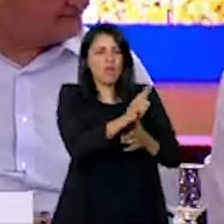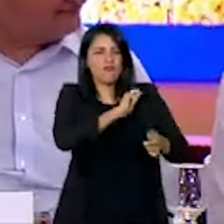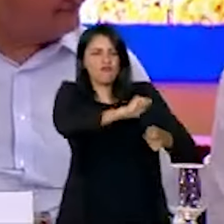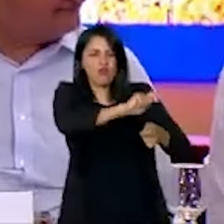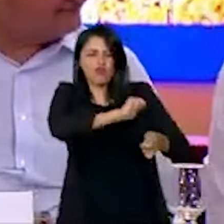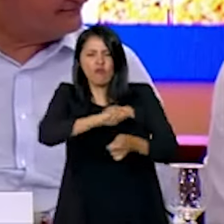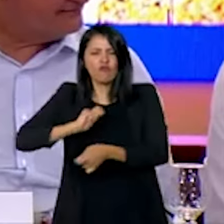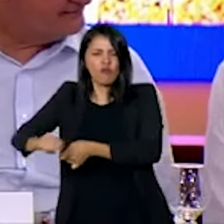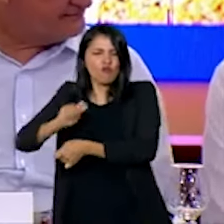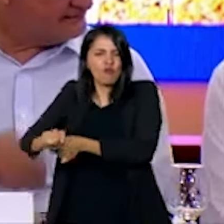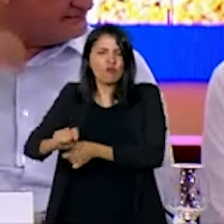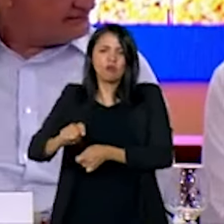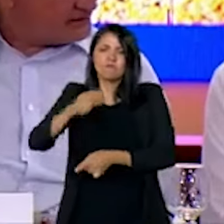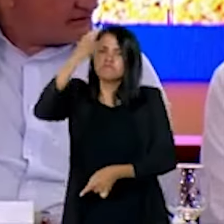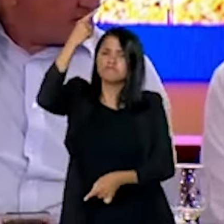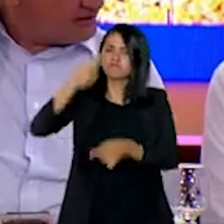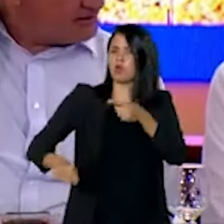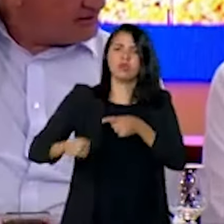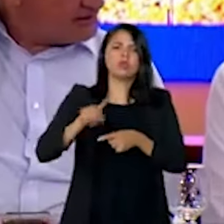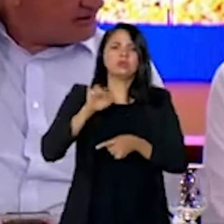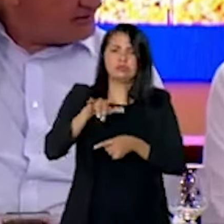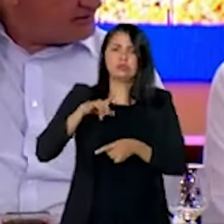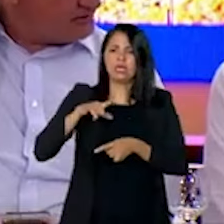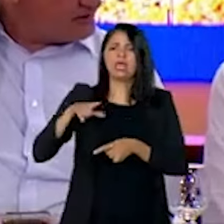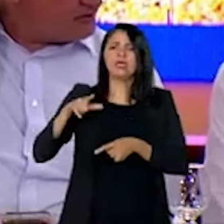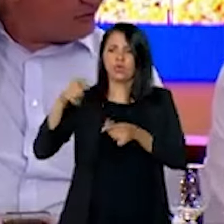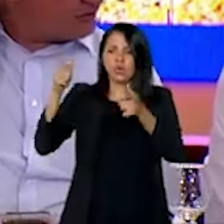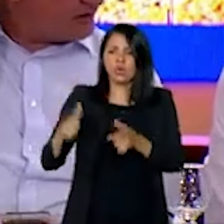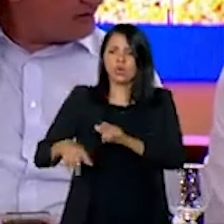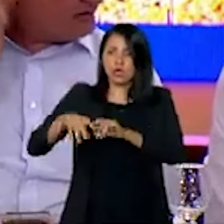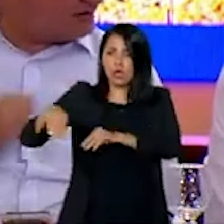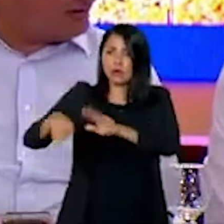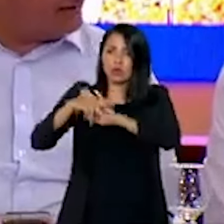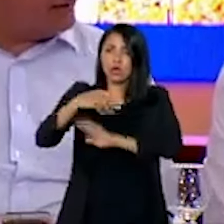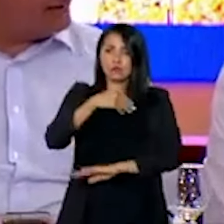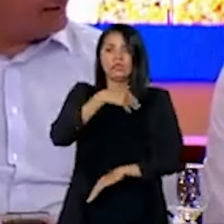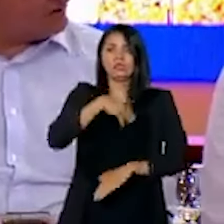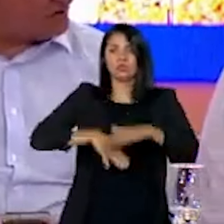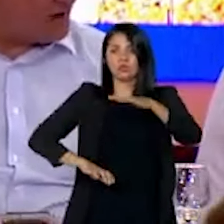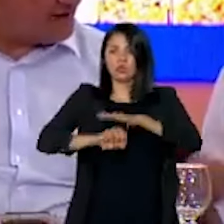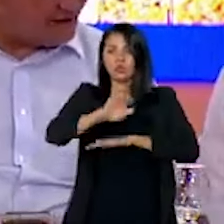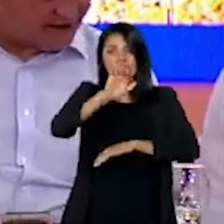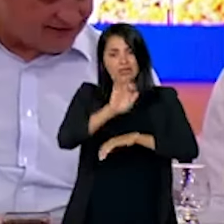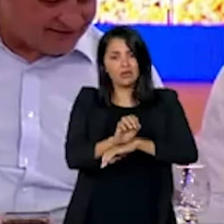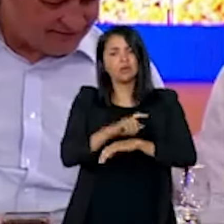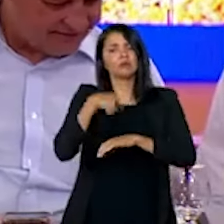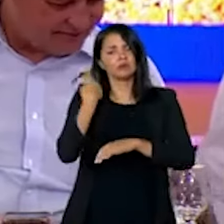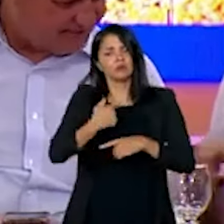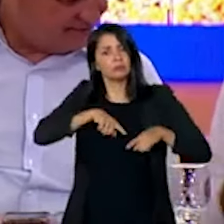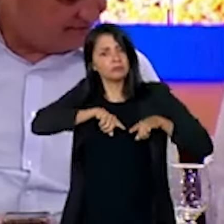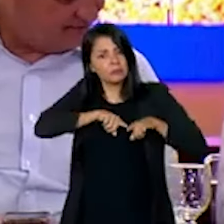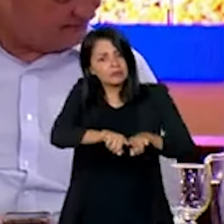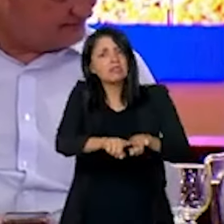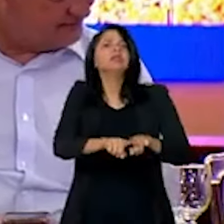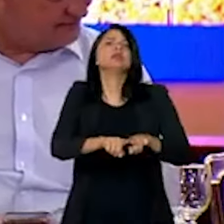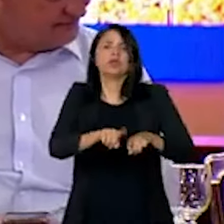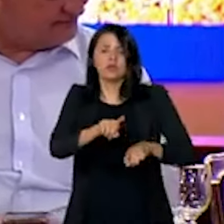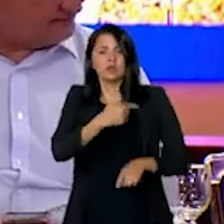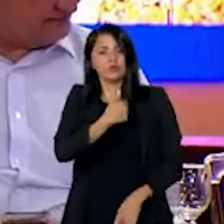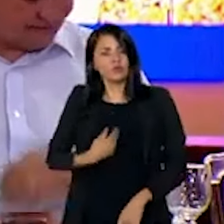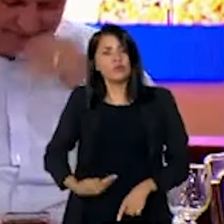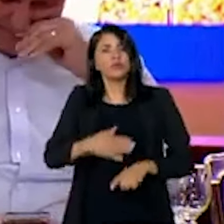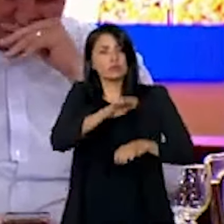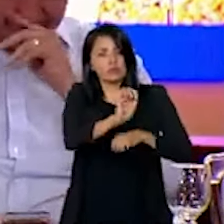no outro. Nós precisamos proibir. Se tiver terra do Estado, governador, nós vamos ter que fazer parceria, governo do Estado e governo